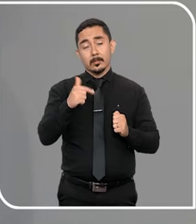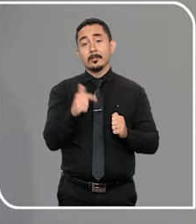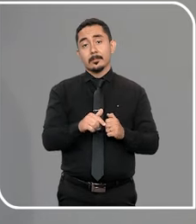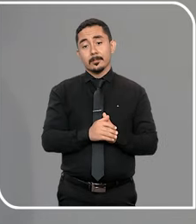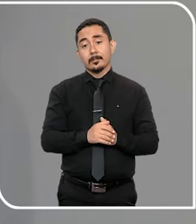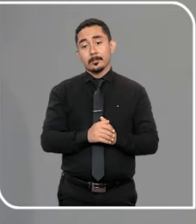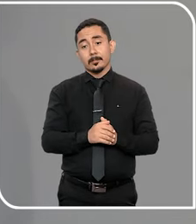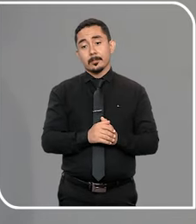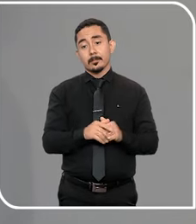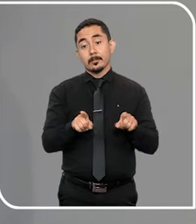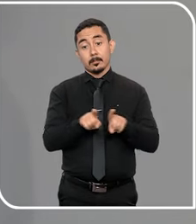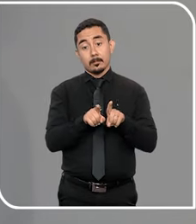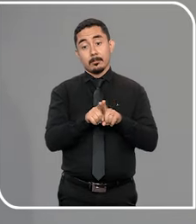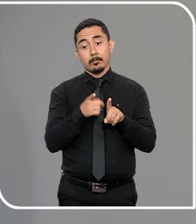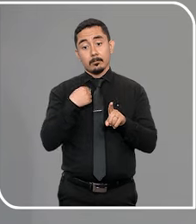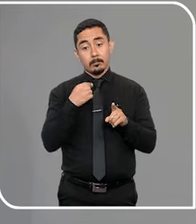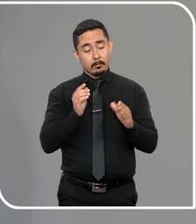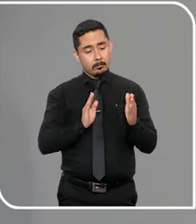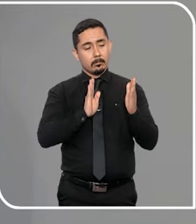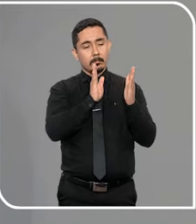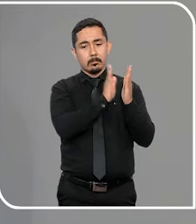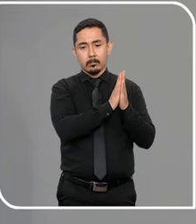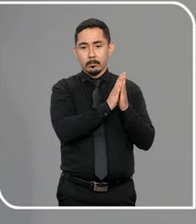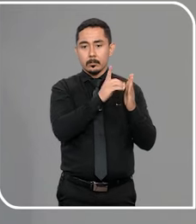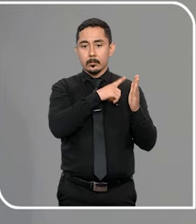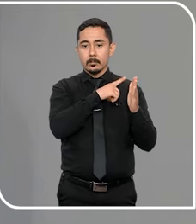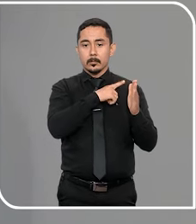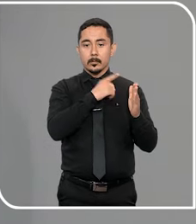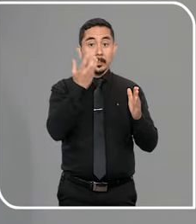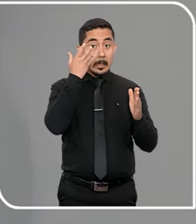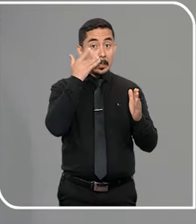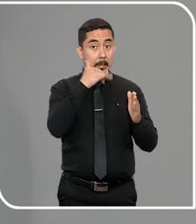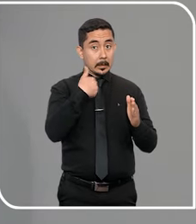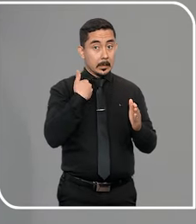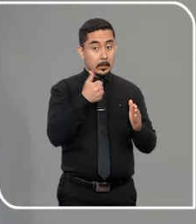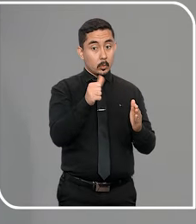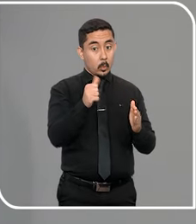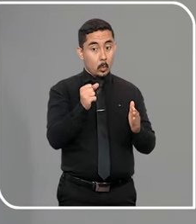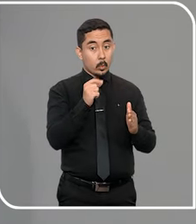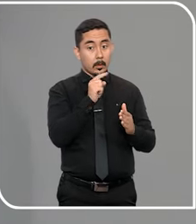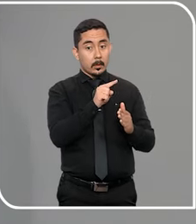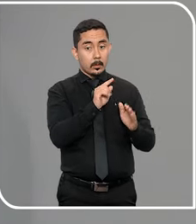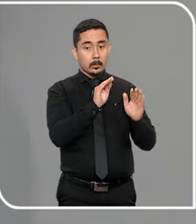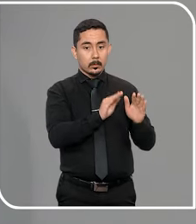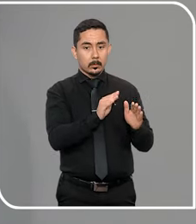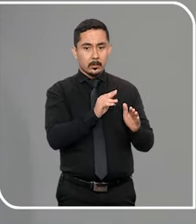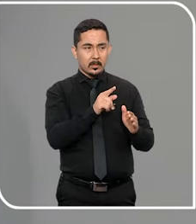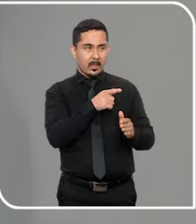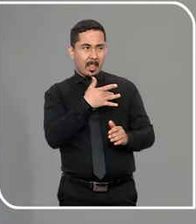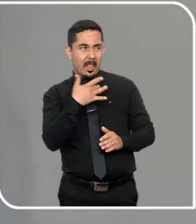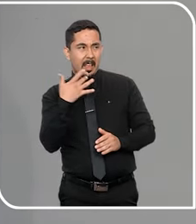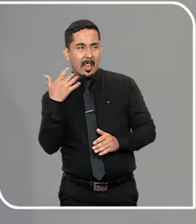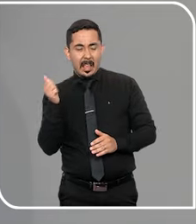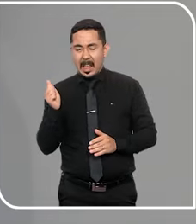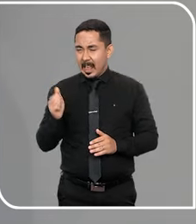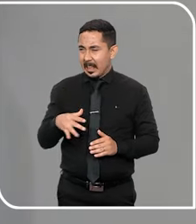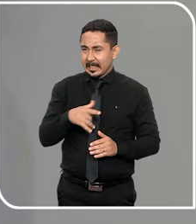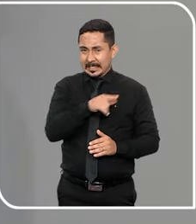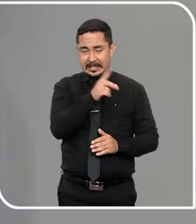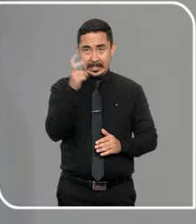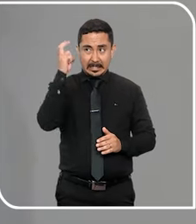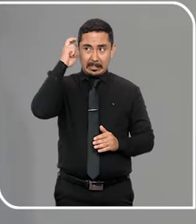eu vou estar perto do meu filho e eu cheguei perto e nesse momento tinha uma menina de 11 anos falando assim que